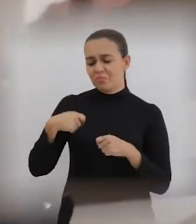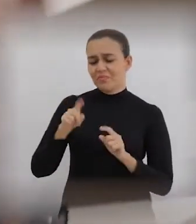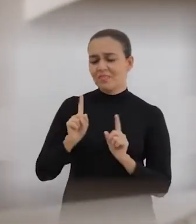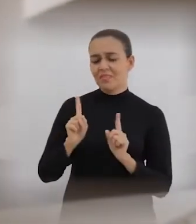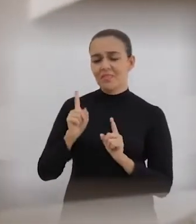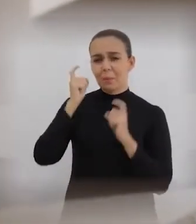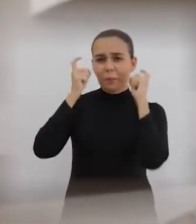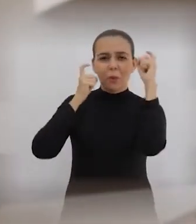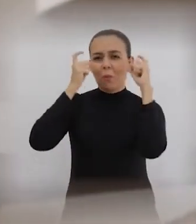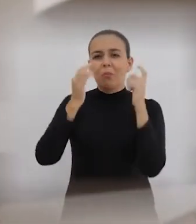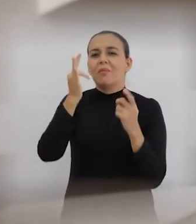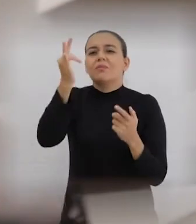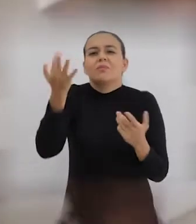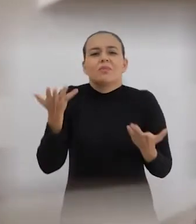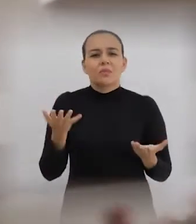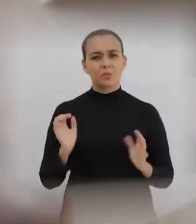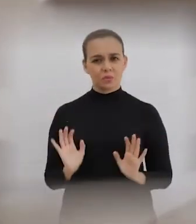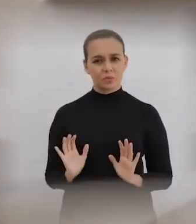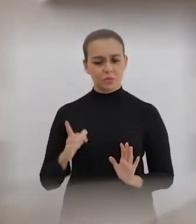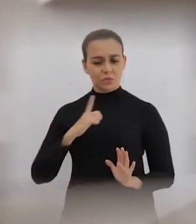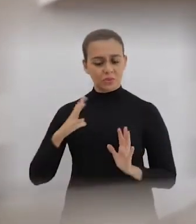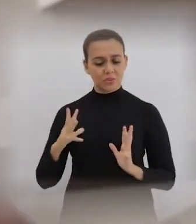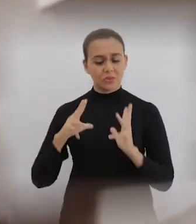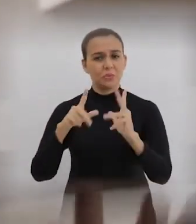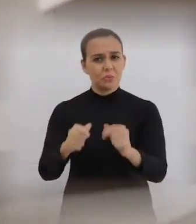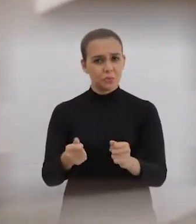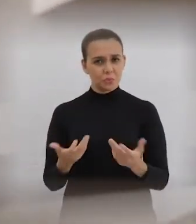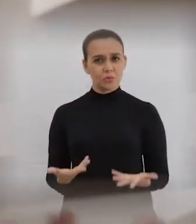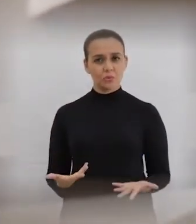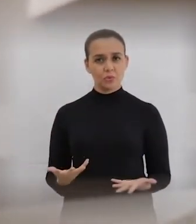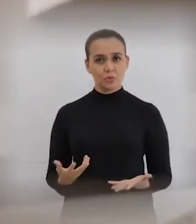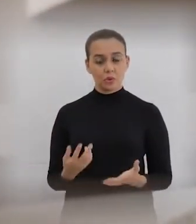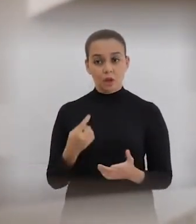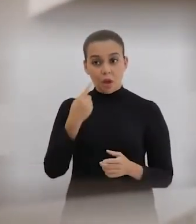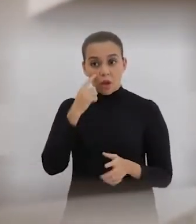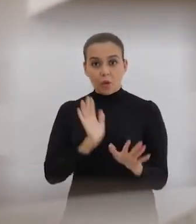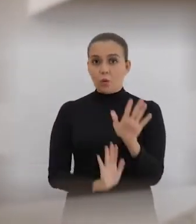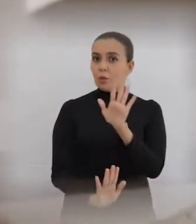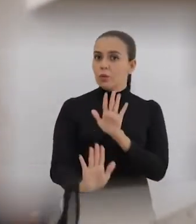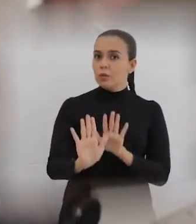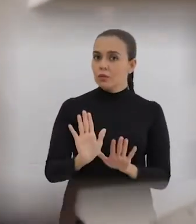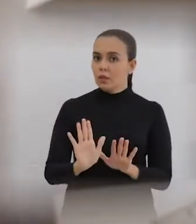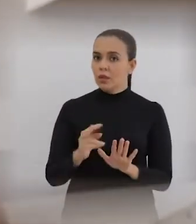Zuckerberg com Break Things Fast, né? Quebre coisas rápido. O que é isso? Você não pode